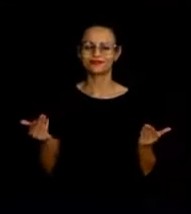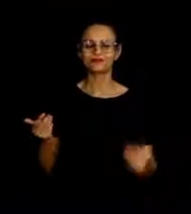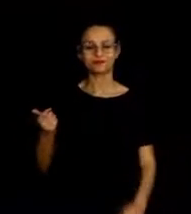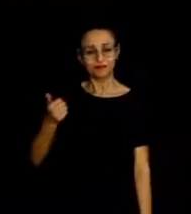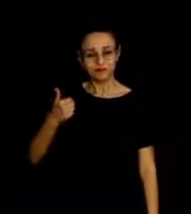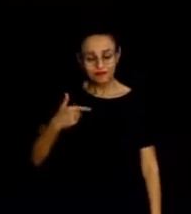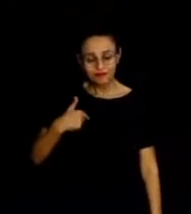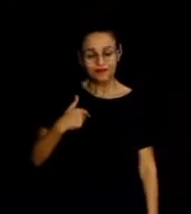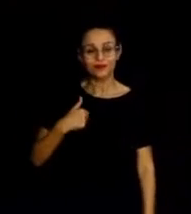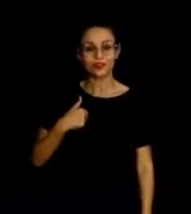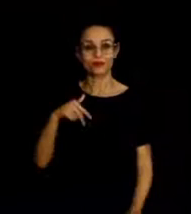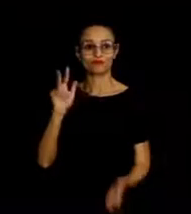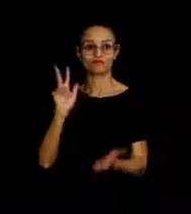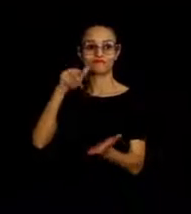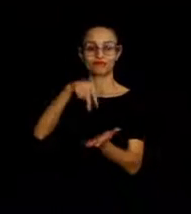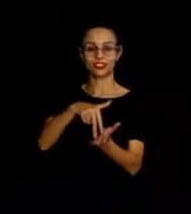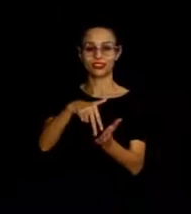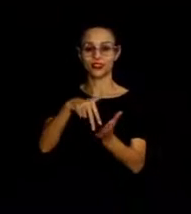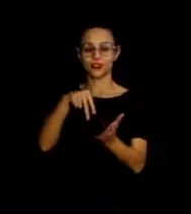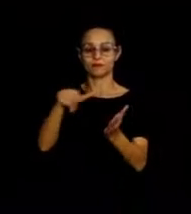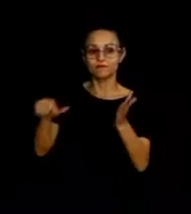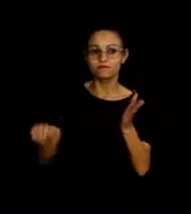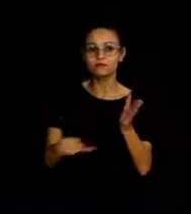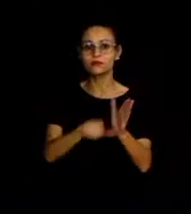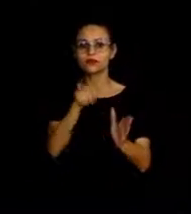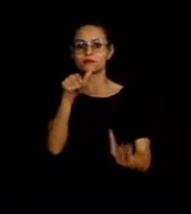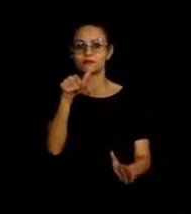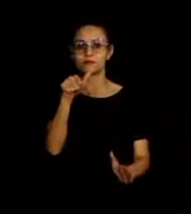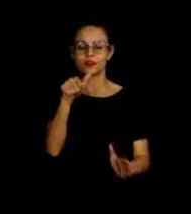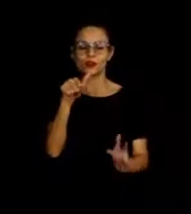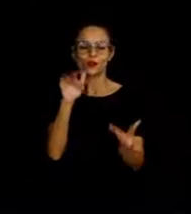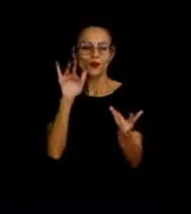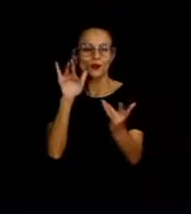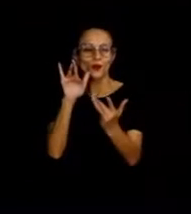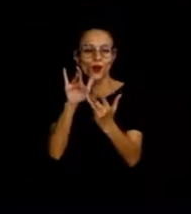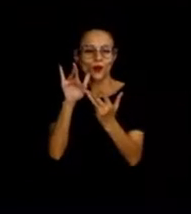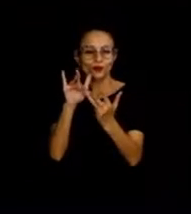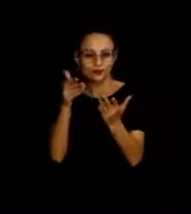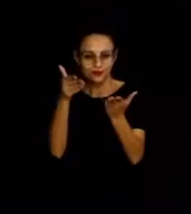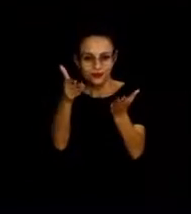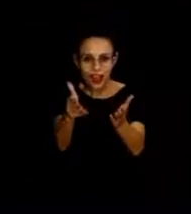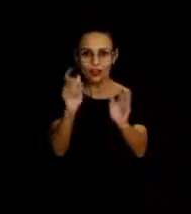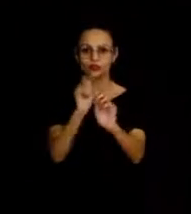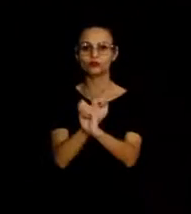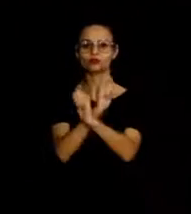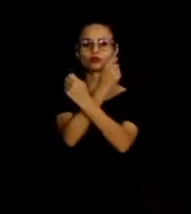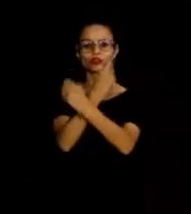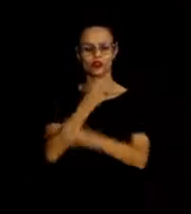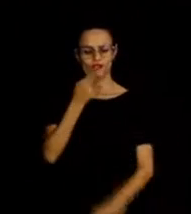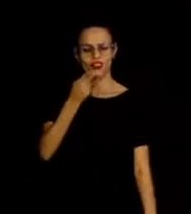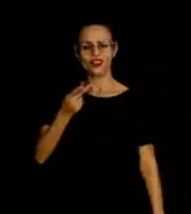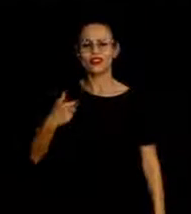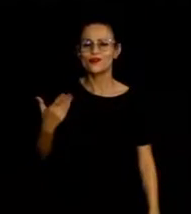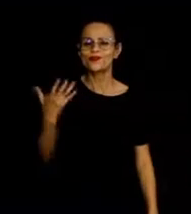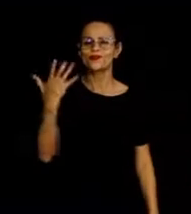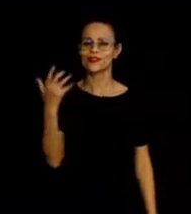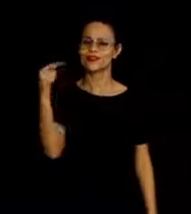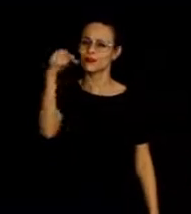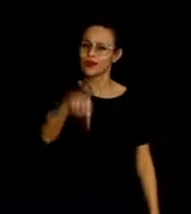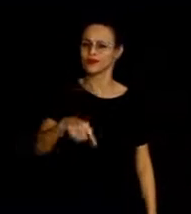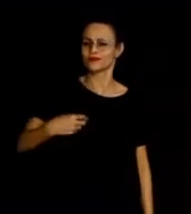quando eu tive essa primeira esse primeiro contato com essa realidade eu falei aqui que eu quero estar